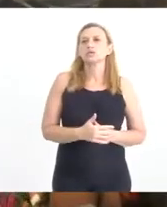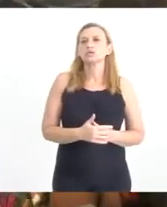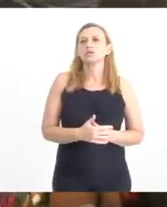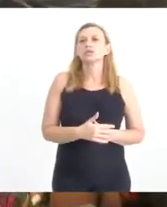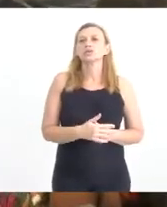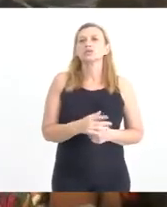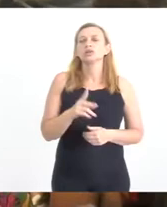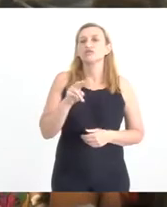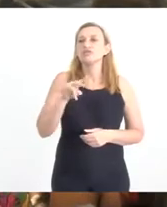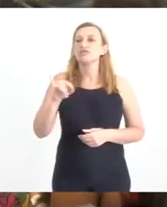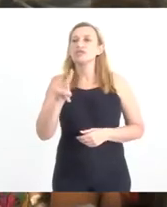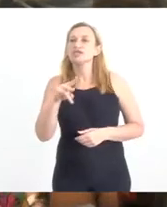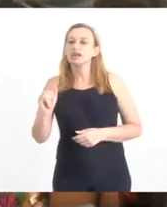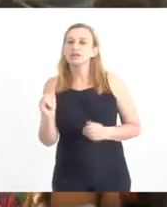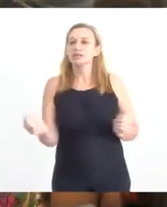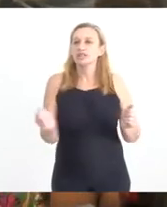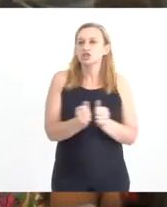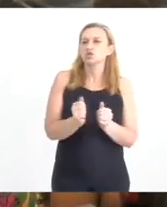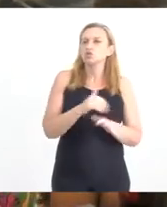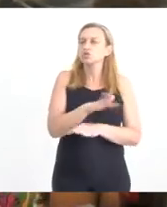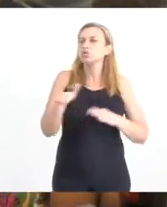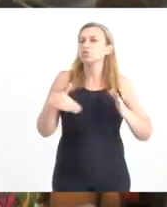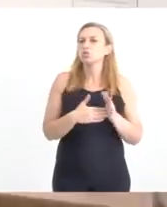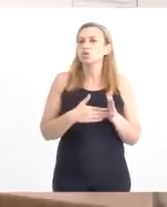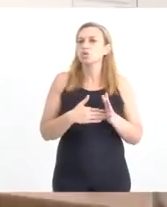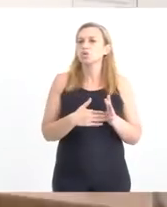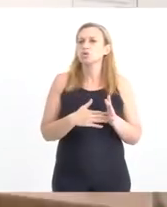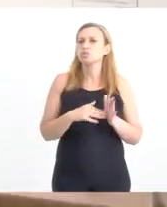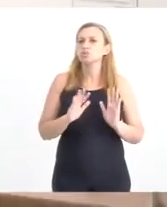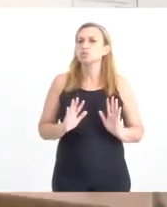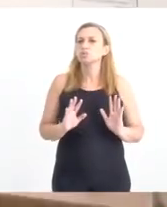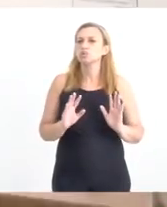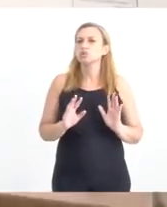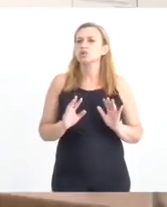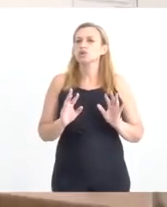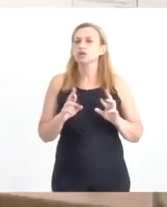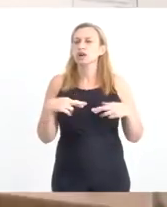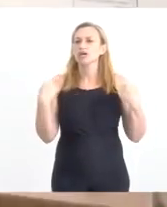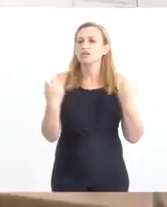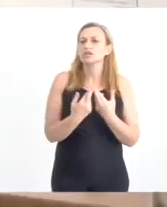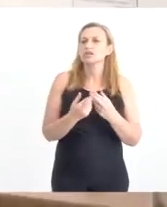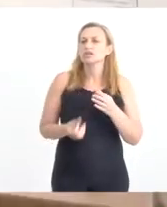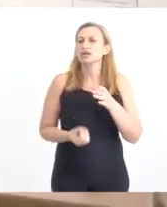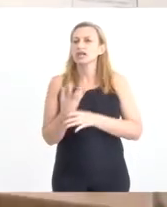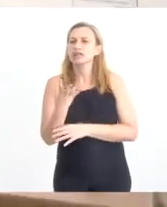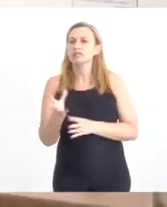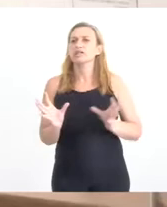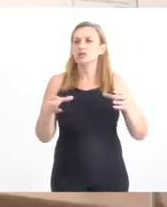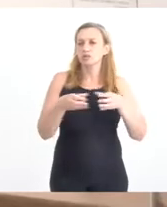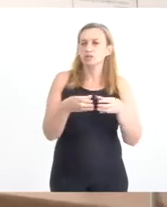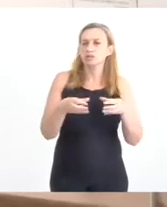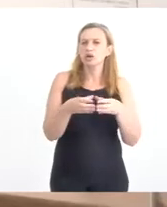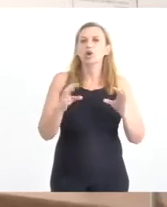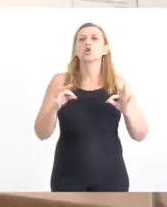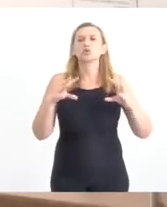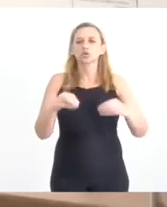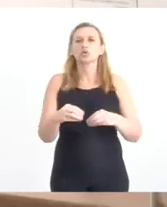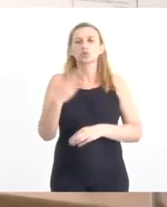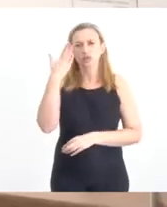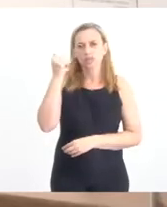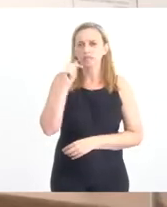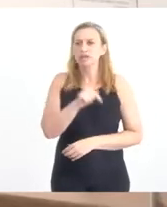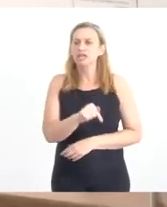colocou a Viviane para participar de todos os os eventos feitos pela essa comissão que tô